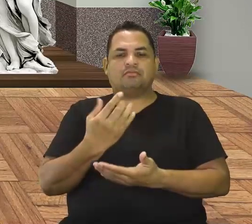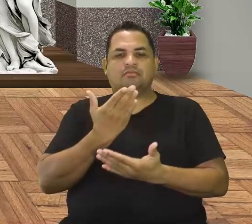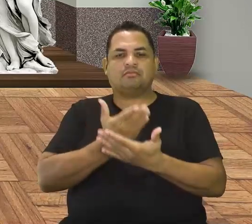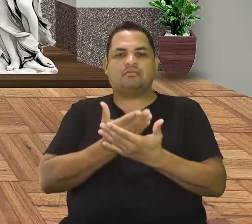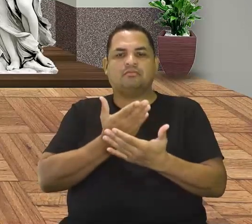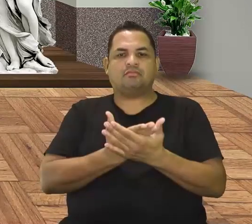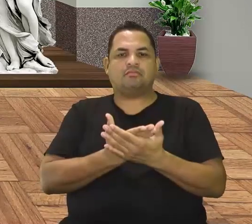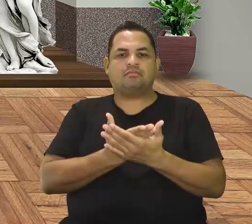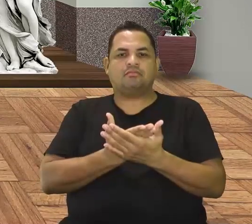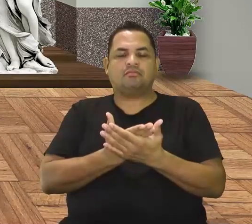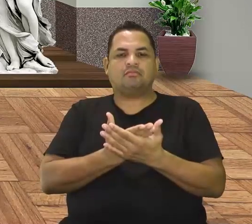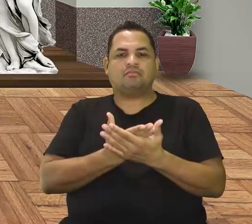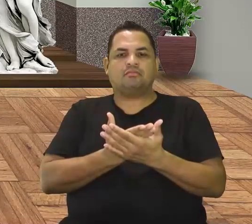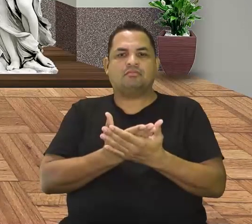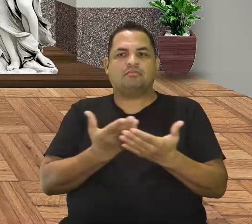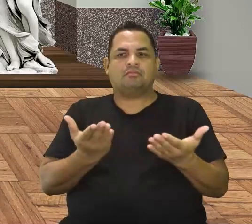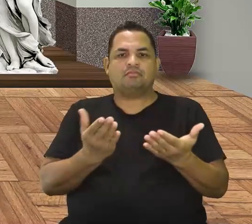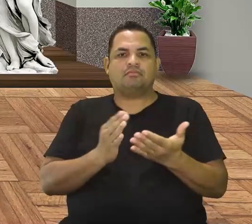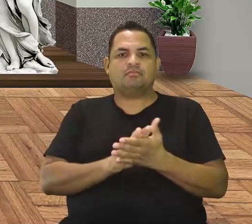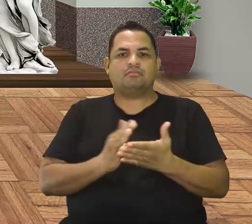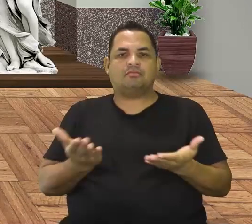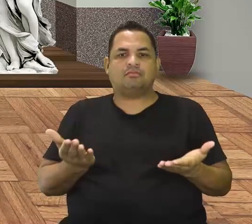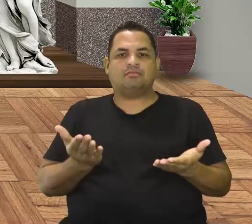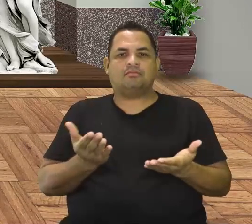aula e não deu